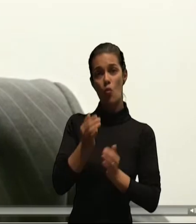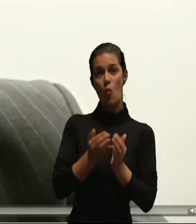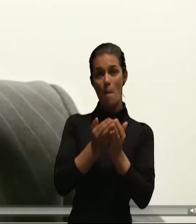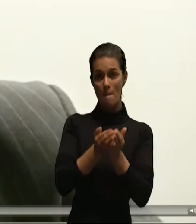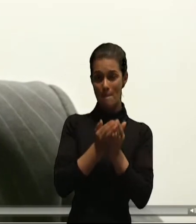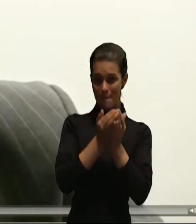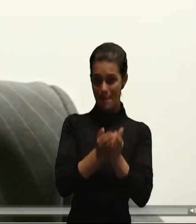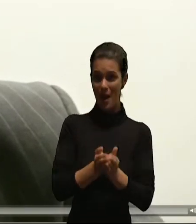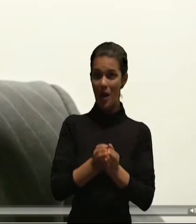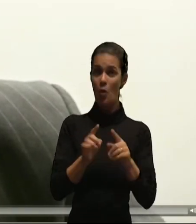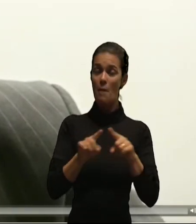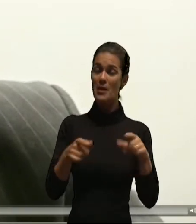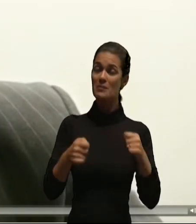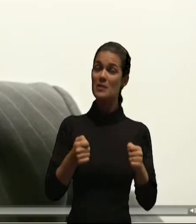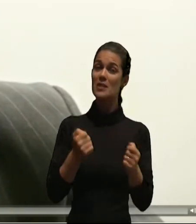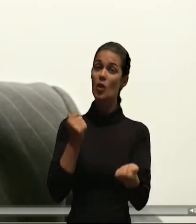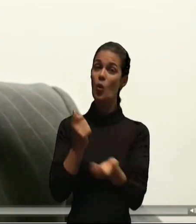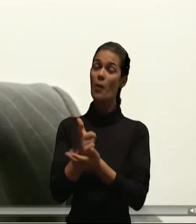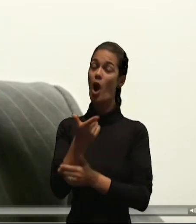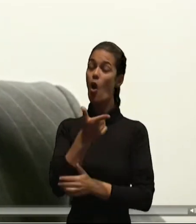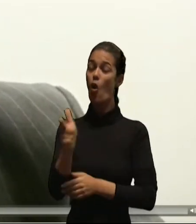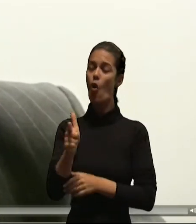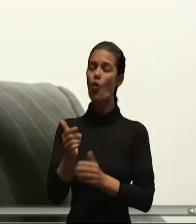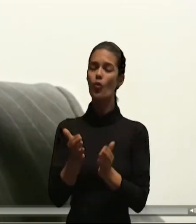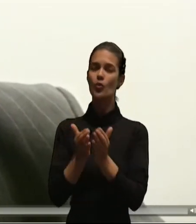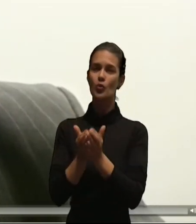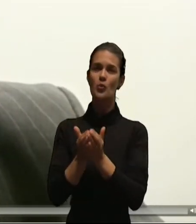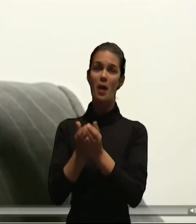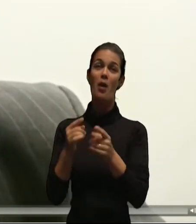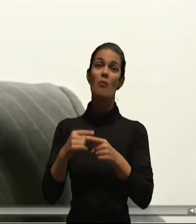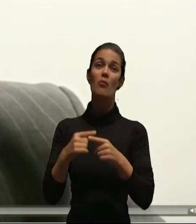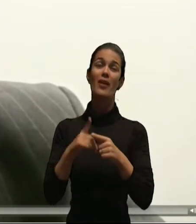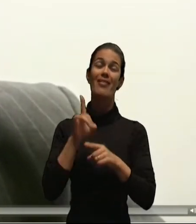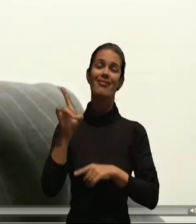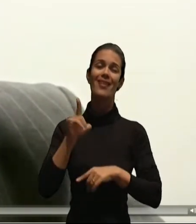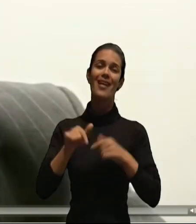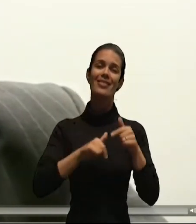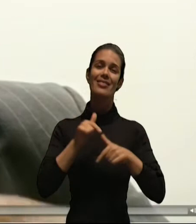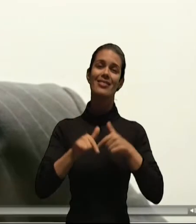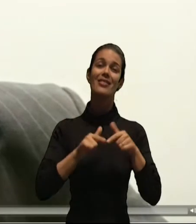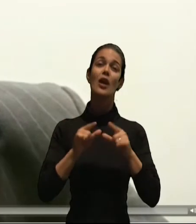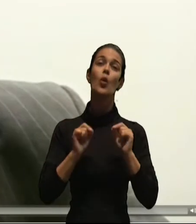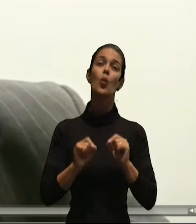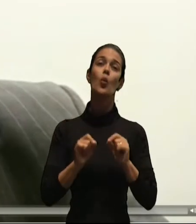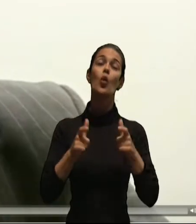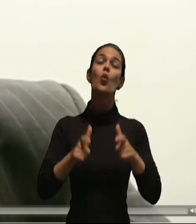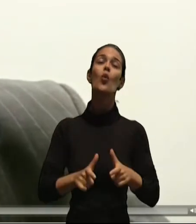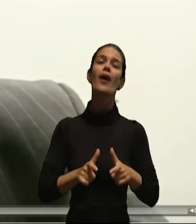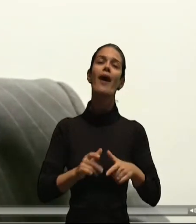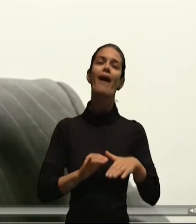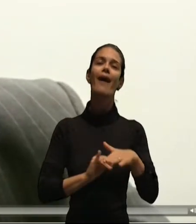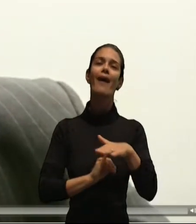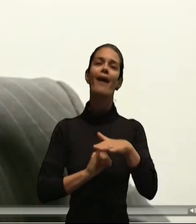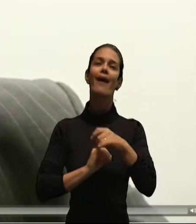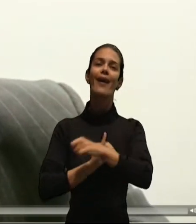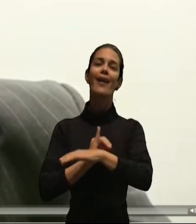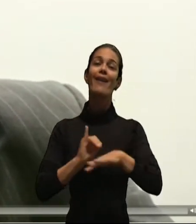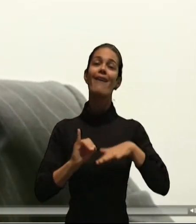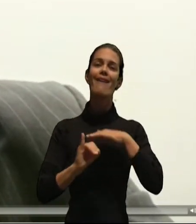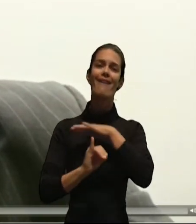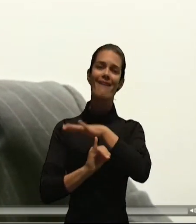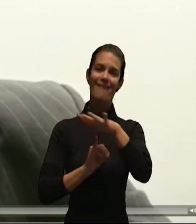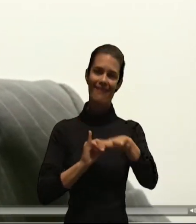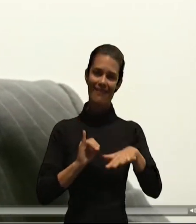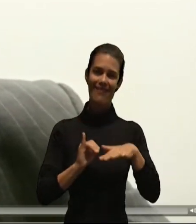o trabalho na ilha, bem como uma nova picape para fazer o transporte de alimentos e outros